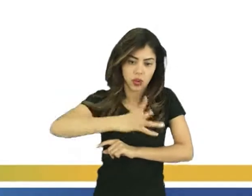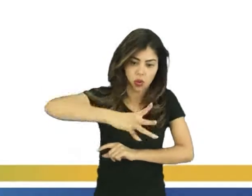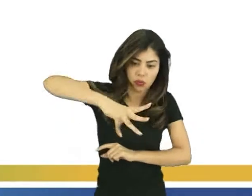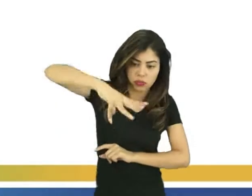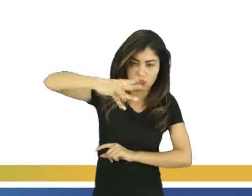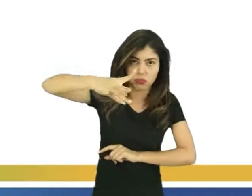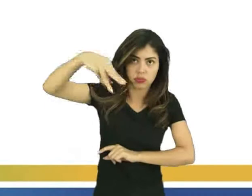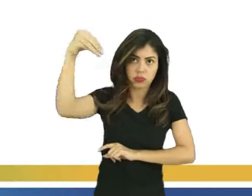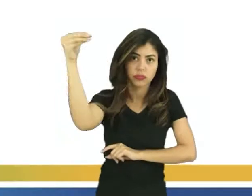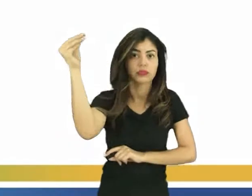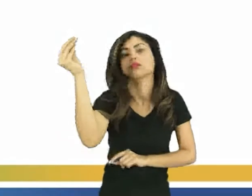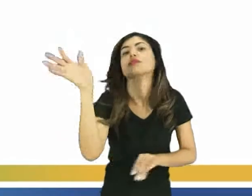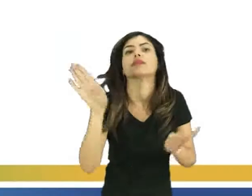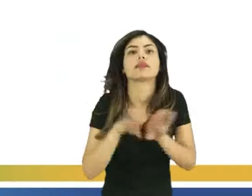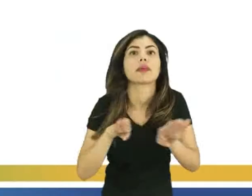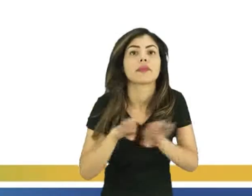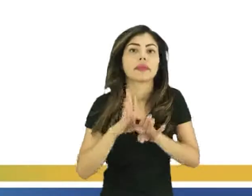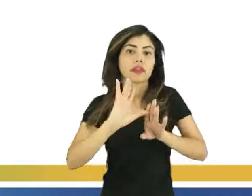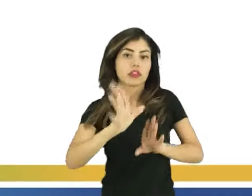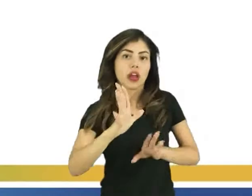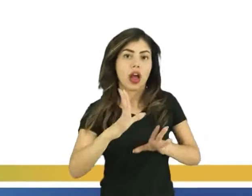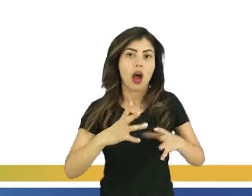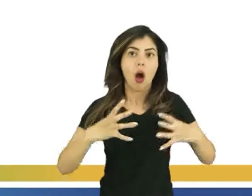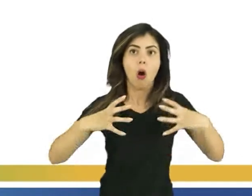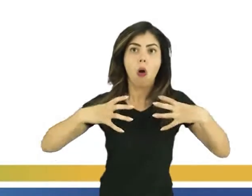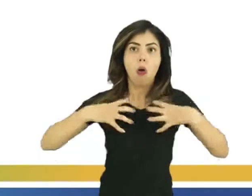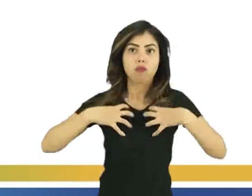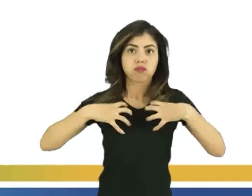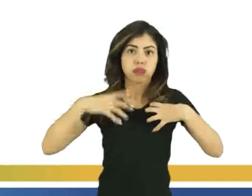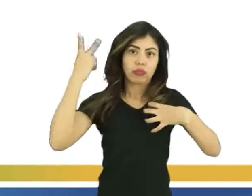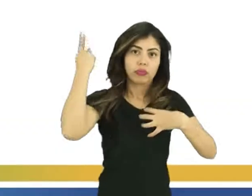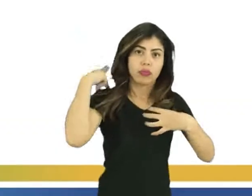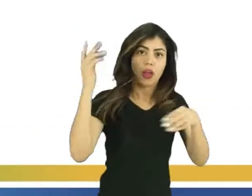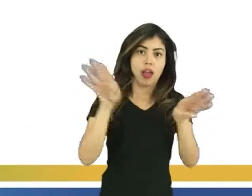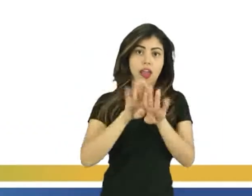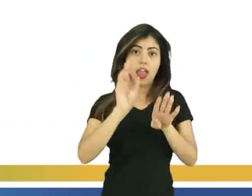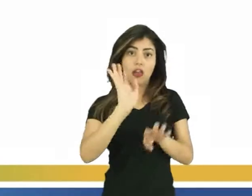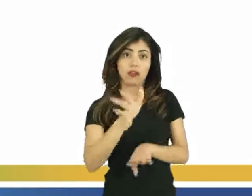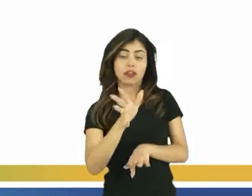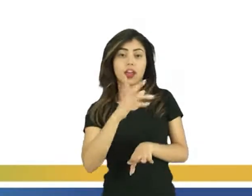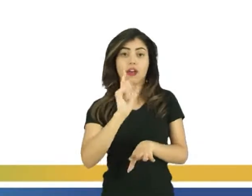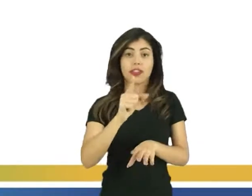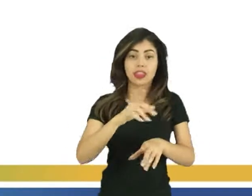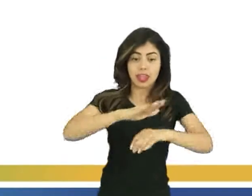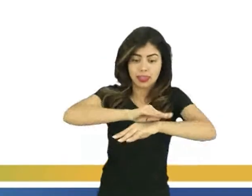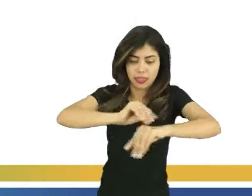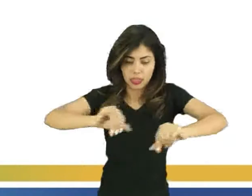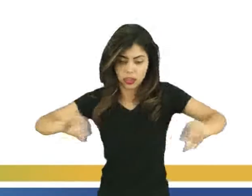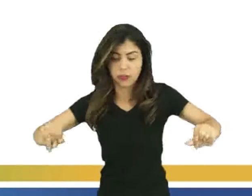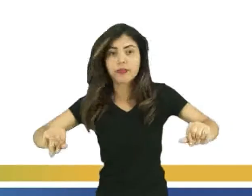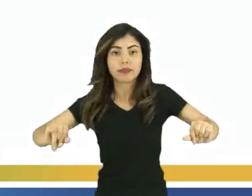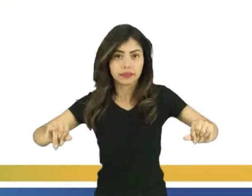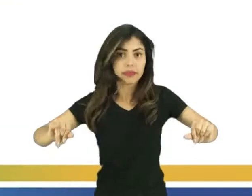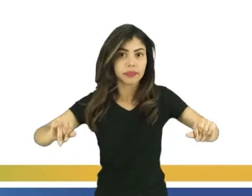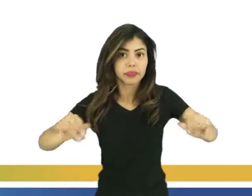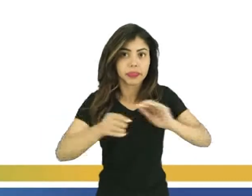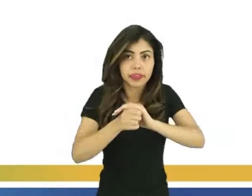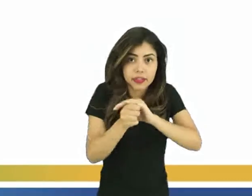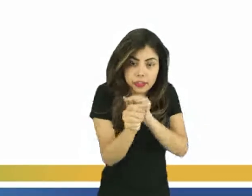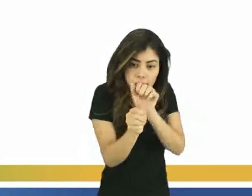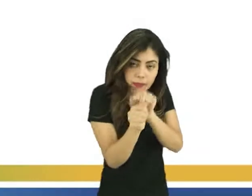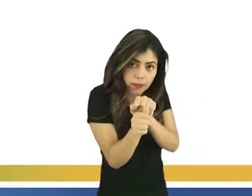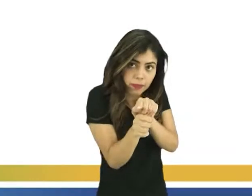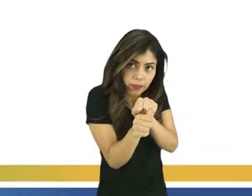ostras. Já a respiração pulmonar vai ser aquela que acontece em moluscos que vivem em ambiente terrestre, como é o caso dos